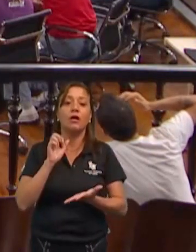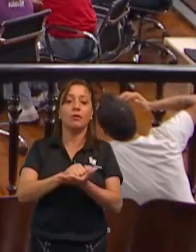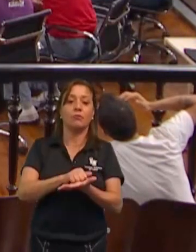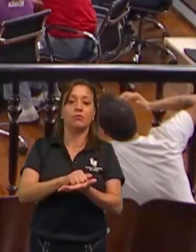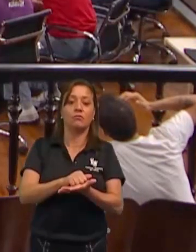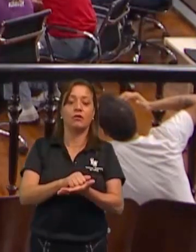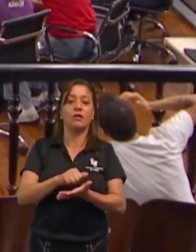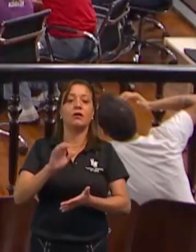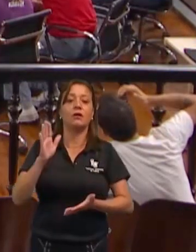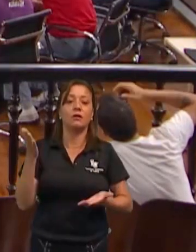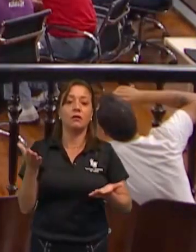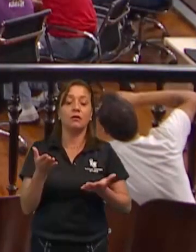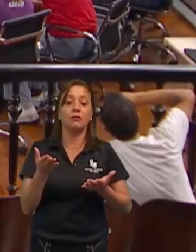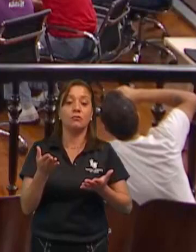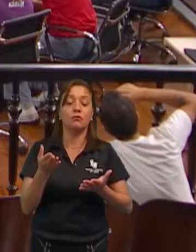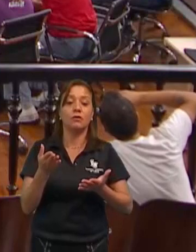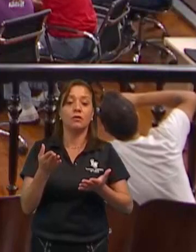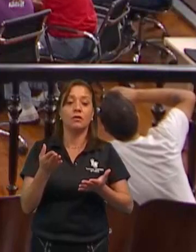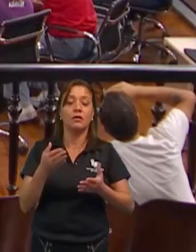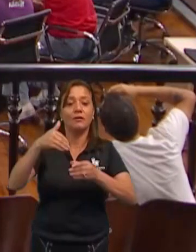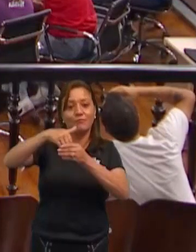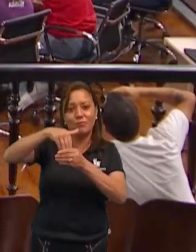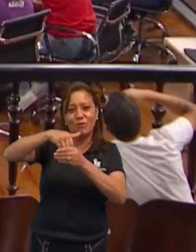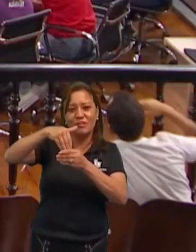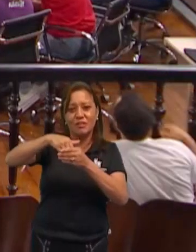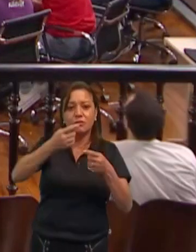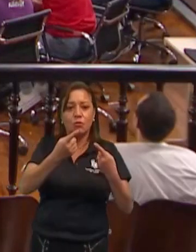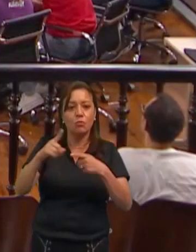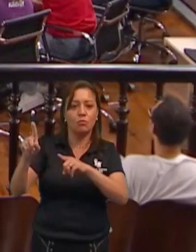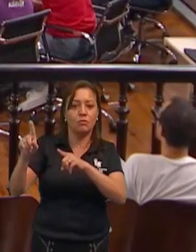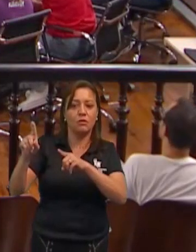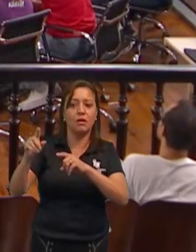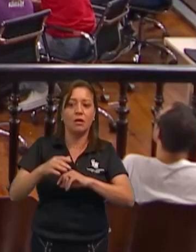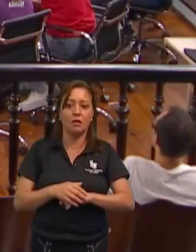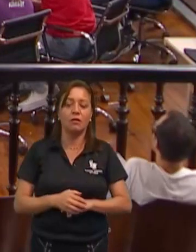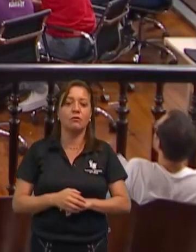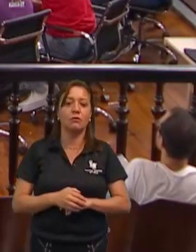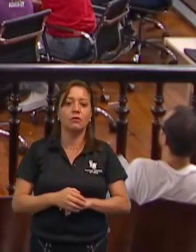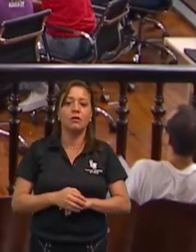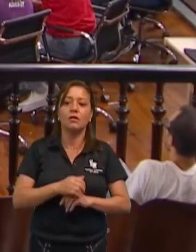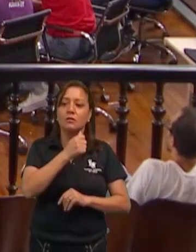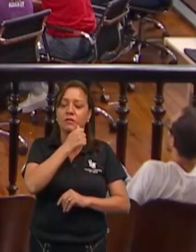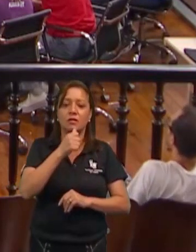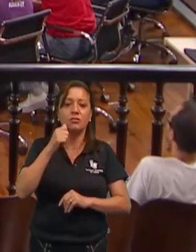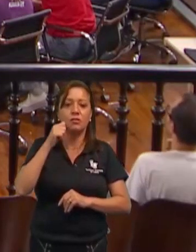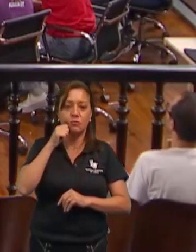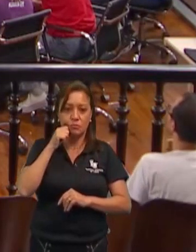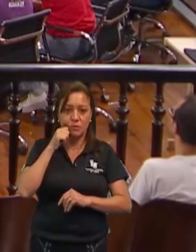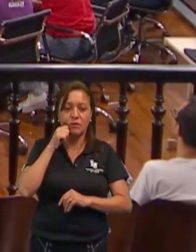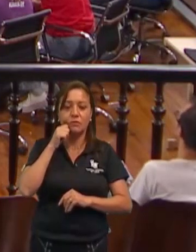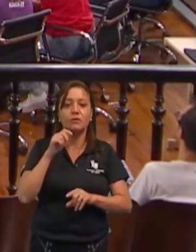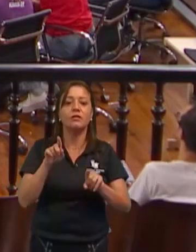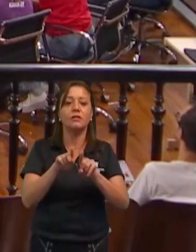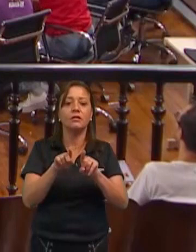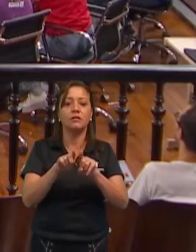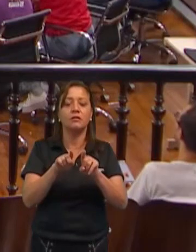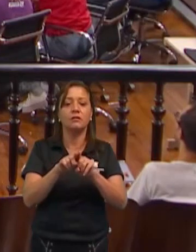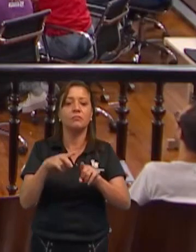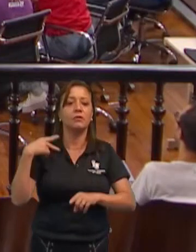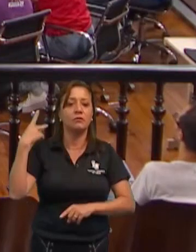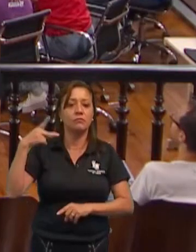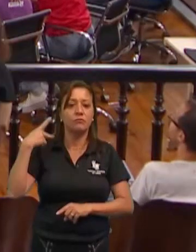se manifestaram o voto contrário ao projeto, vereador João Wagner Antoniol, vereador Sargento Melo Casal, incluindo também o